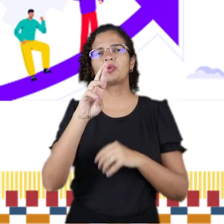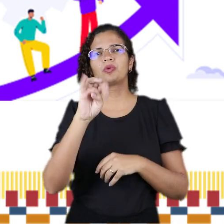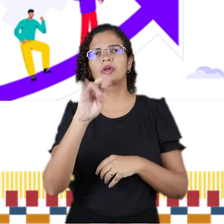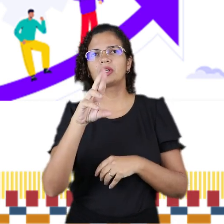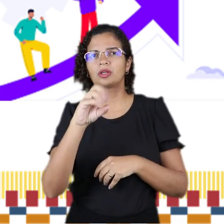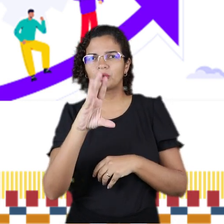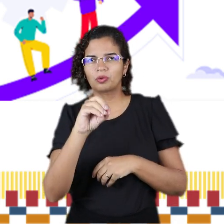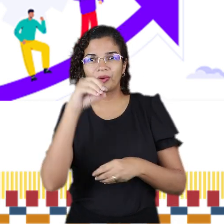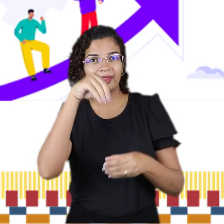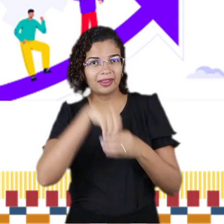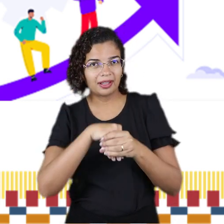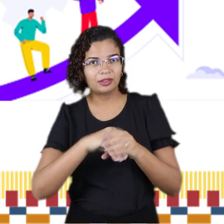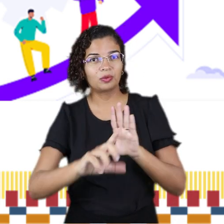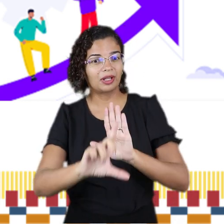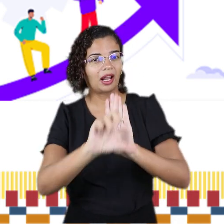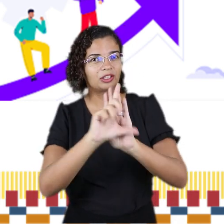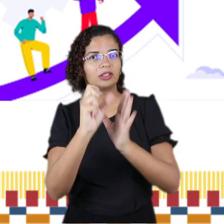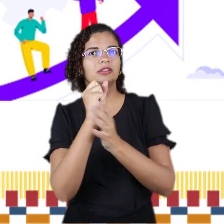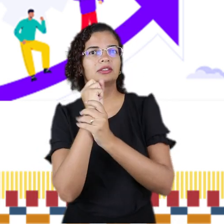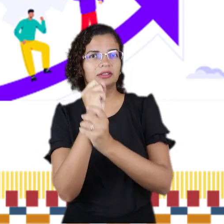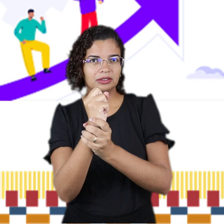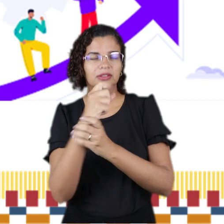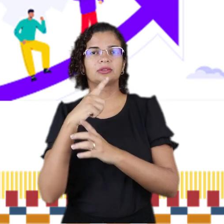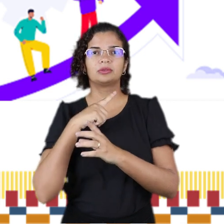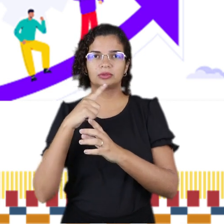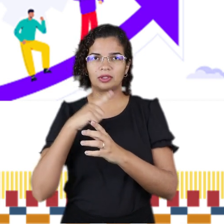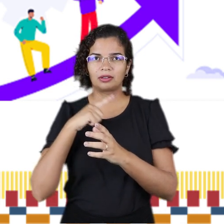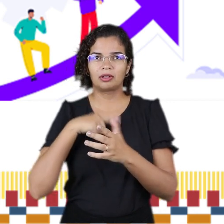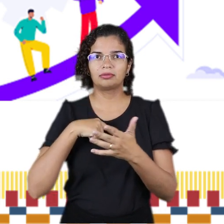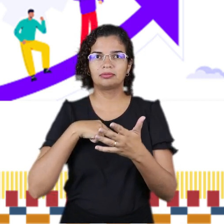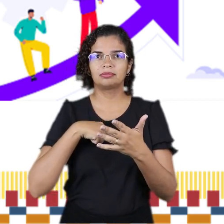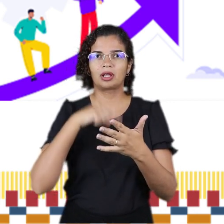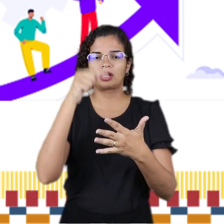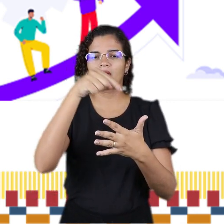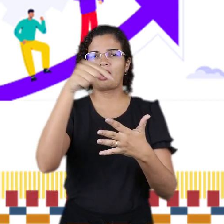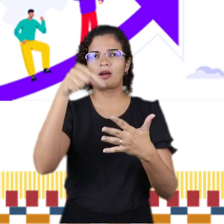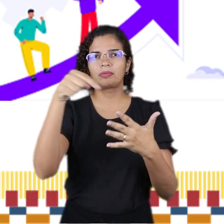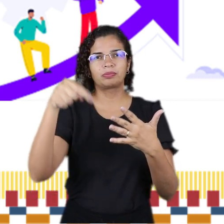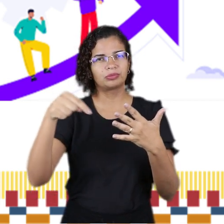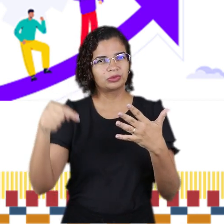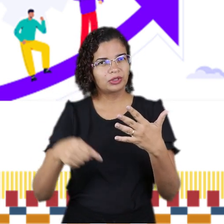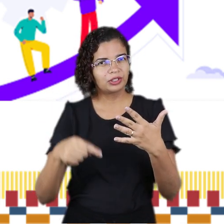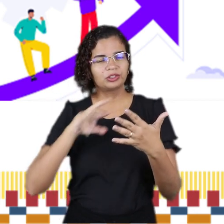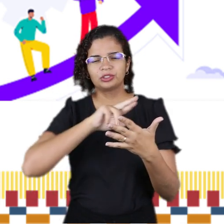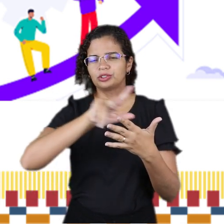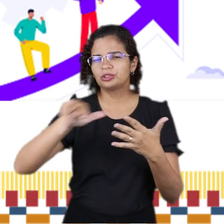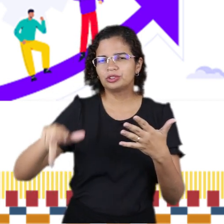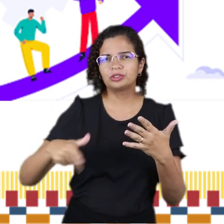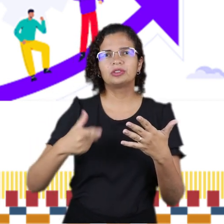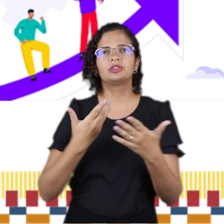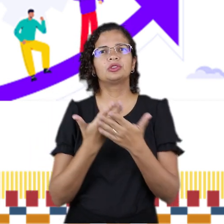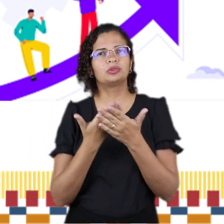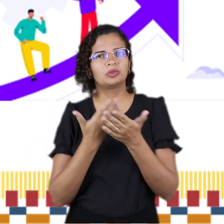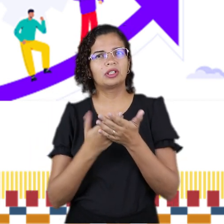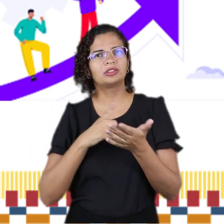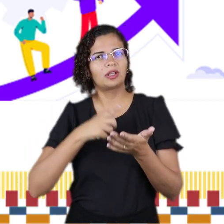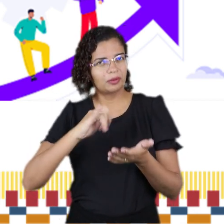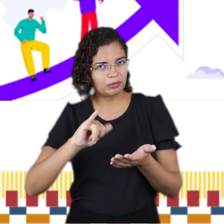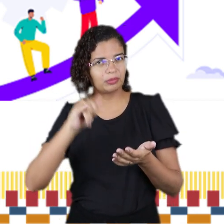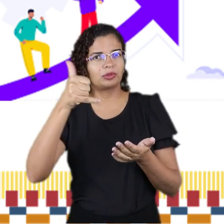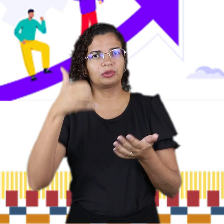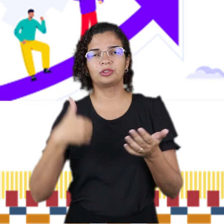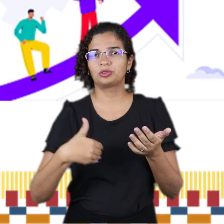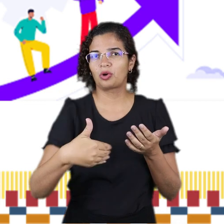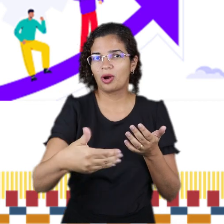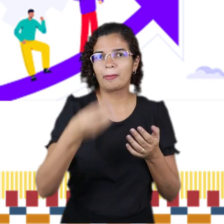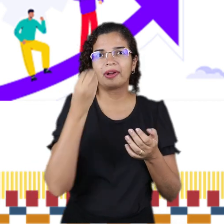componentes que oferecem caminhos de aprofundamentos distintos, né? Onde os estudantes terão oportunidades, né? De a partir das áreas do